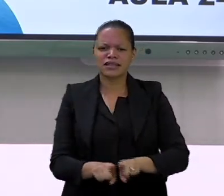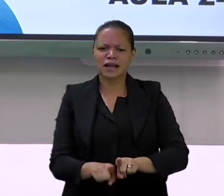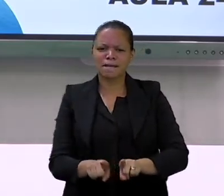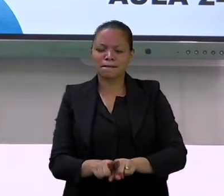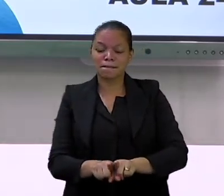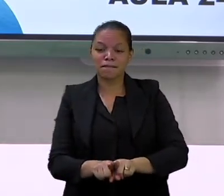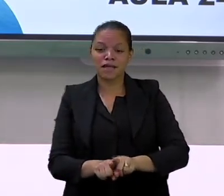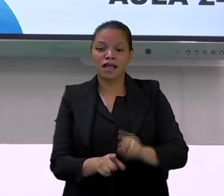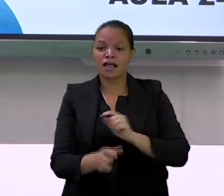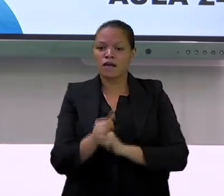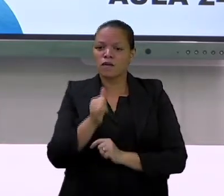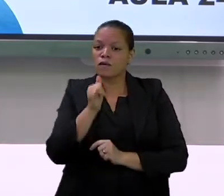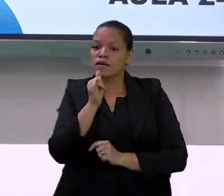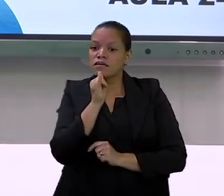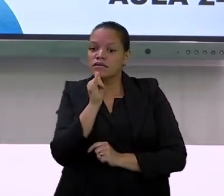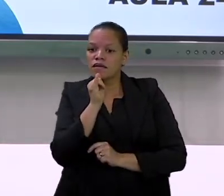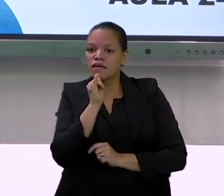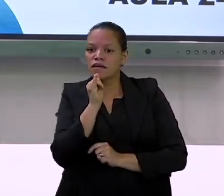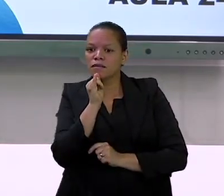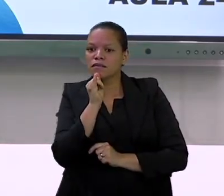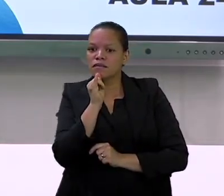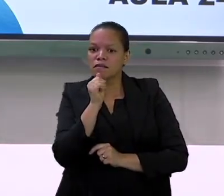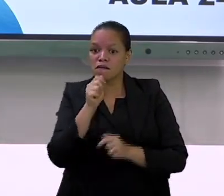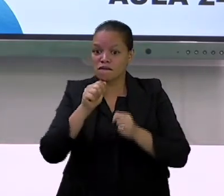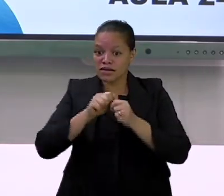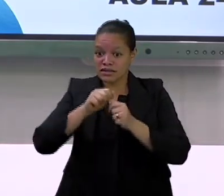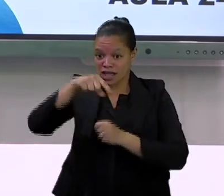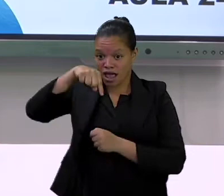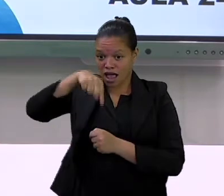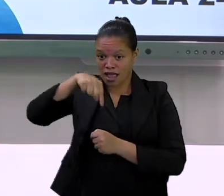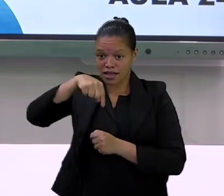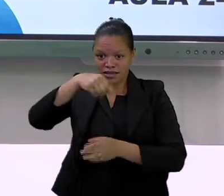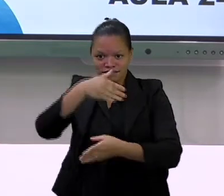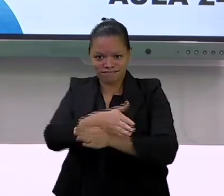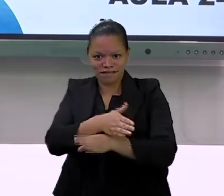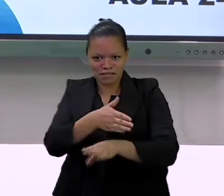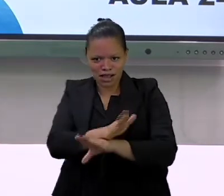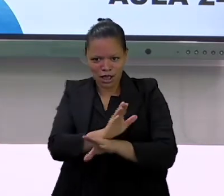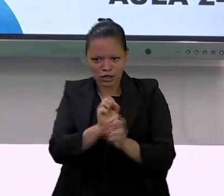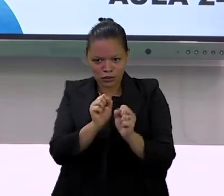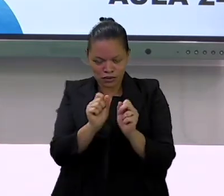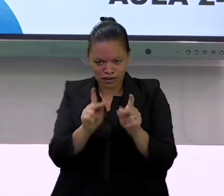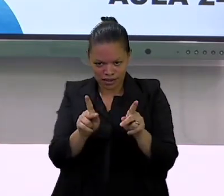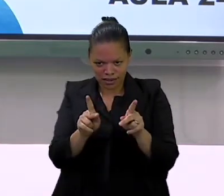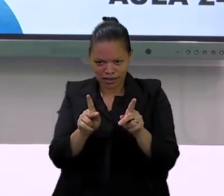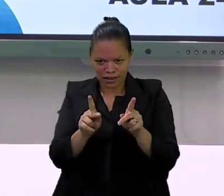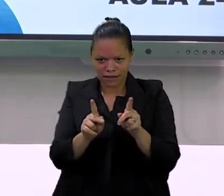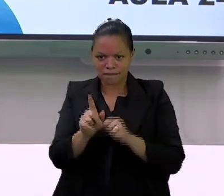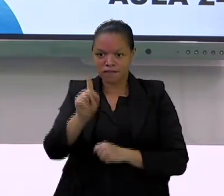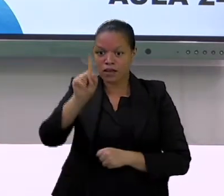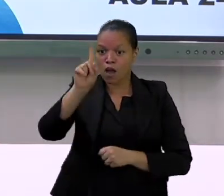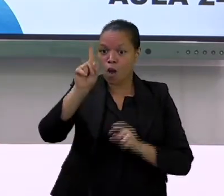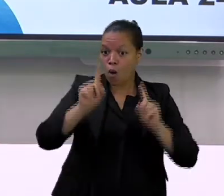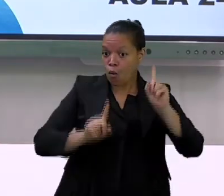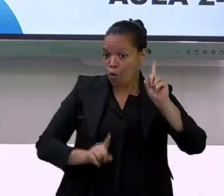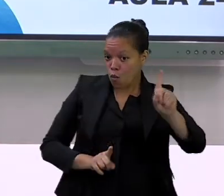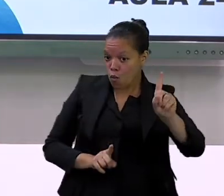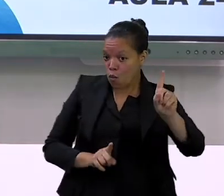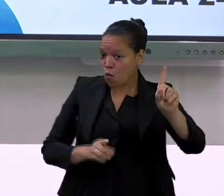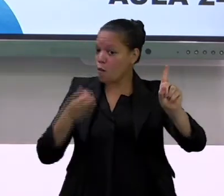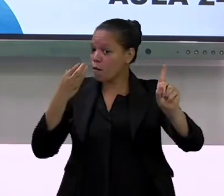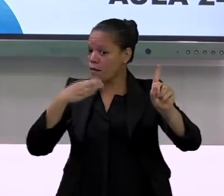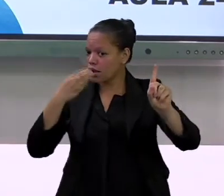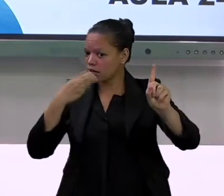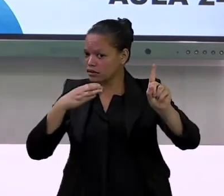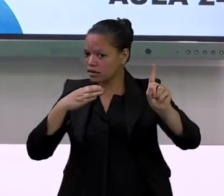na prática. A professora Daniele tem apenas uma maçã. Vamos lá? Uma maçã apenas. E na minha